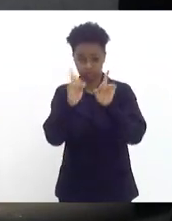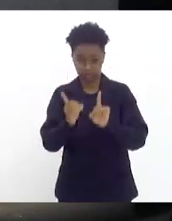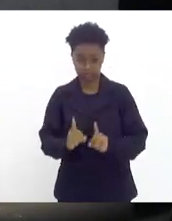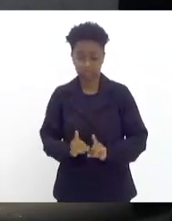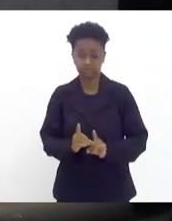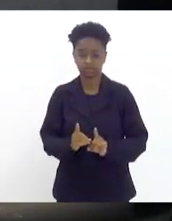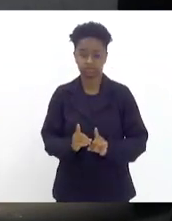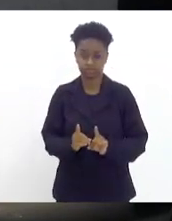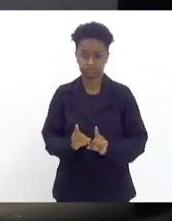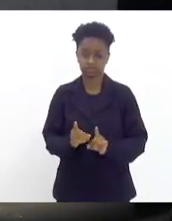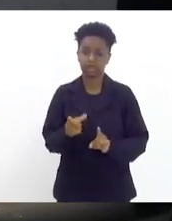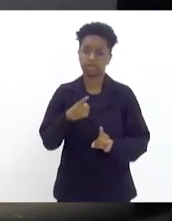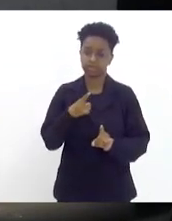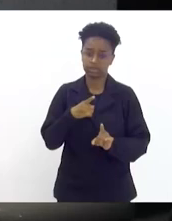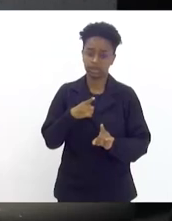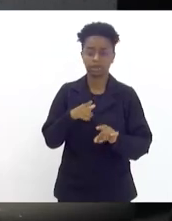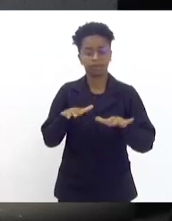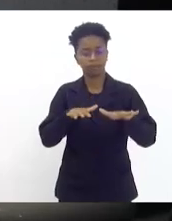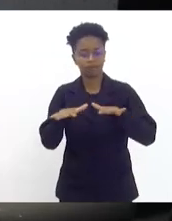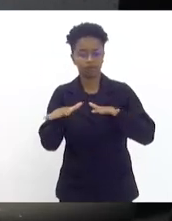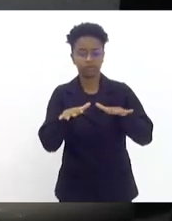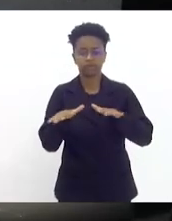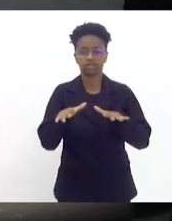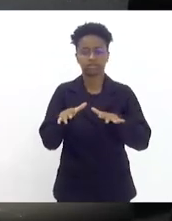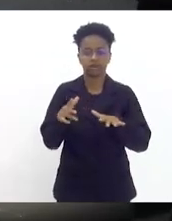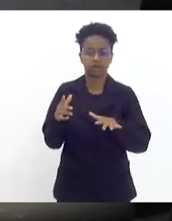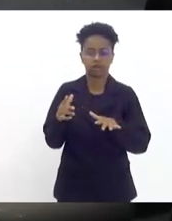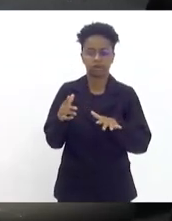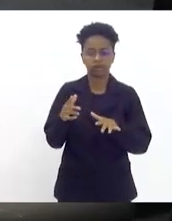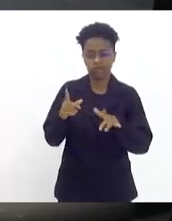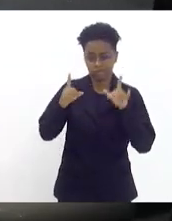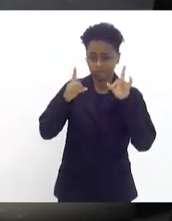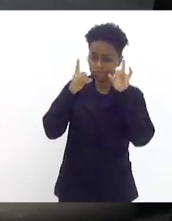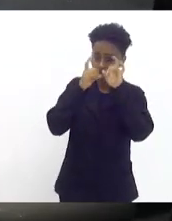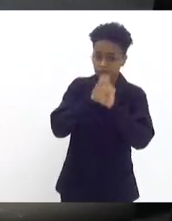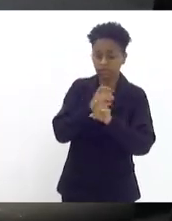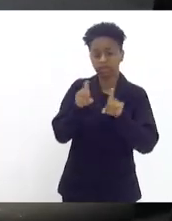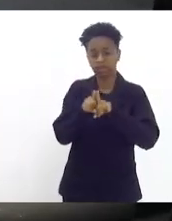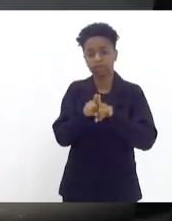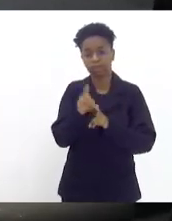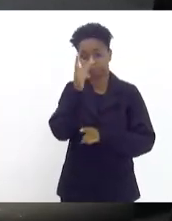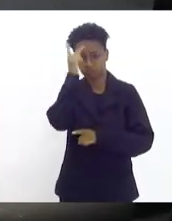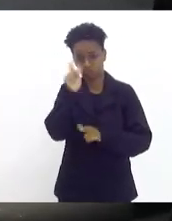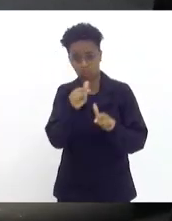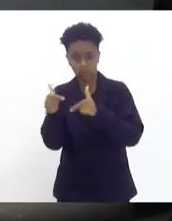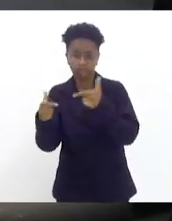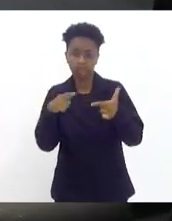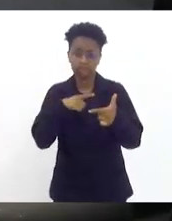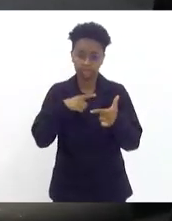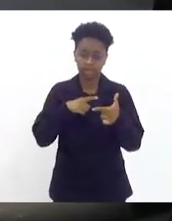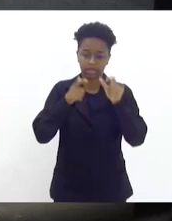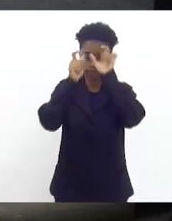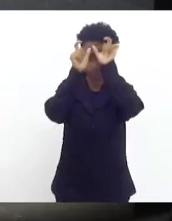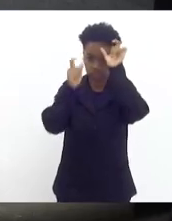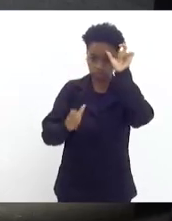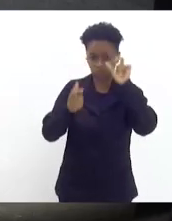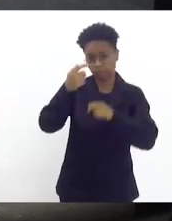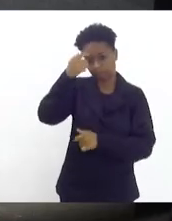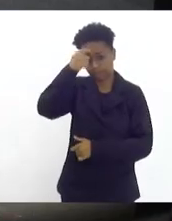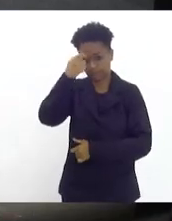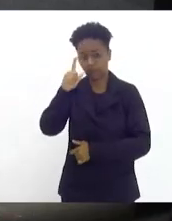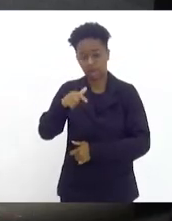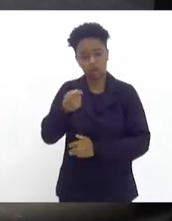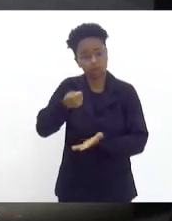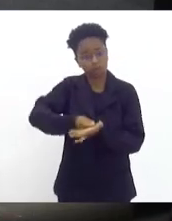como mobilidade reduzida incluindo as pessoas com algum tipo de transtorno mental é um dever do Estado